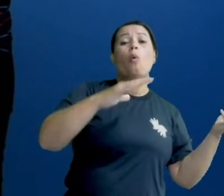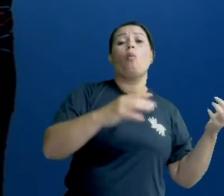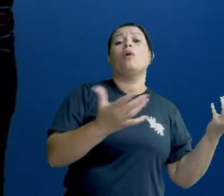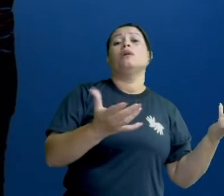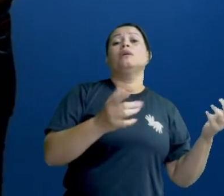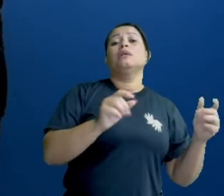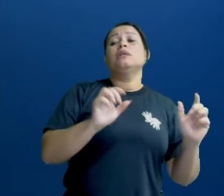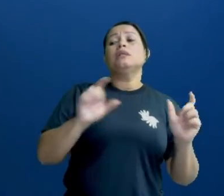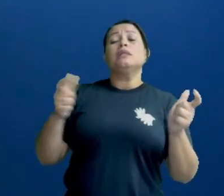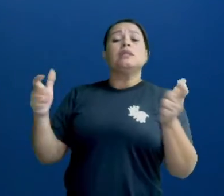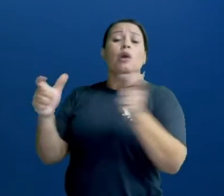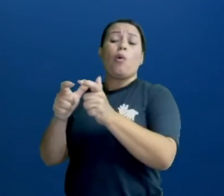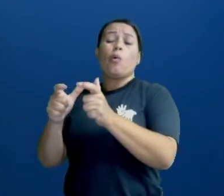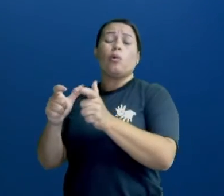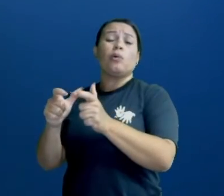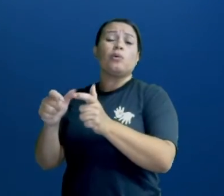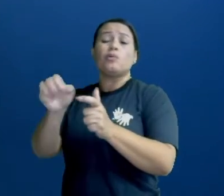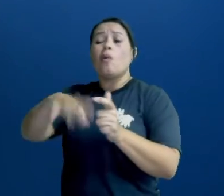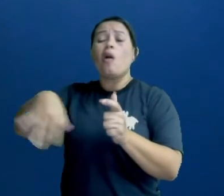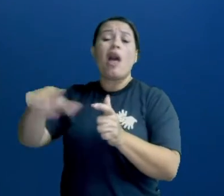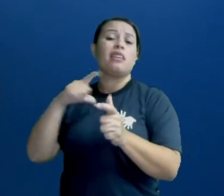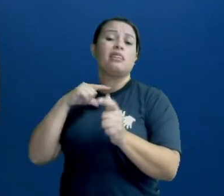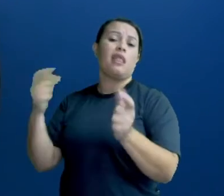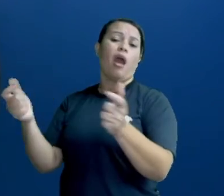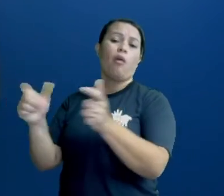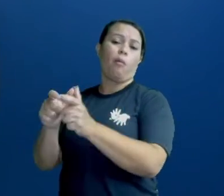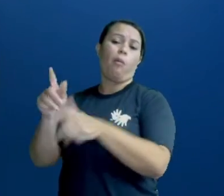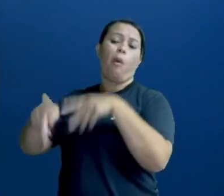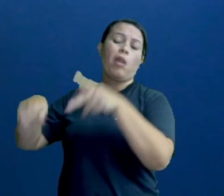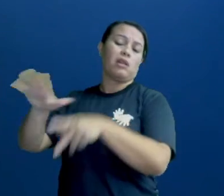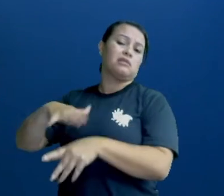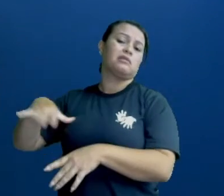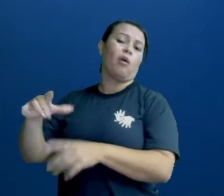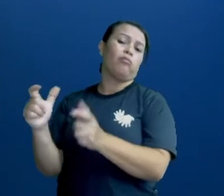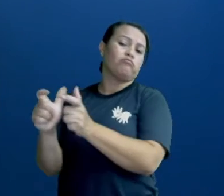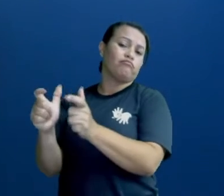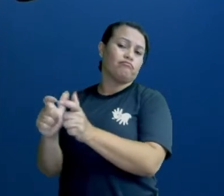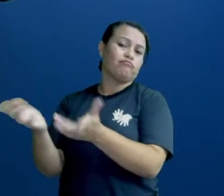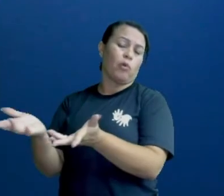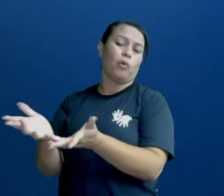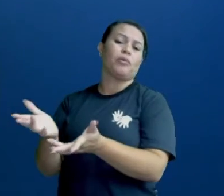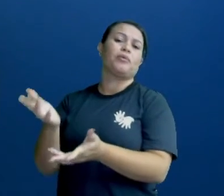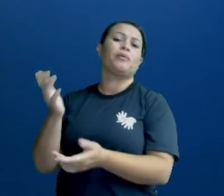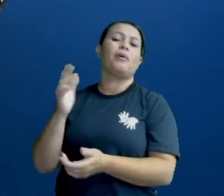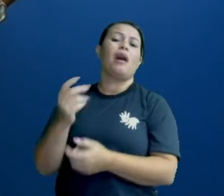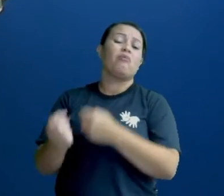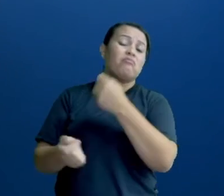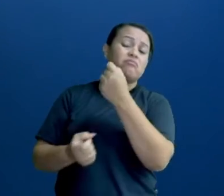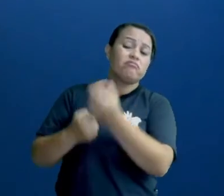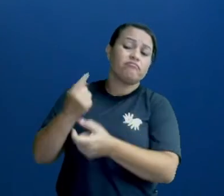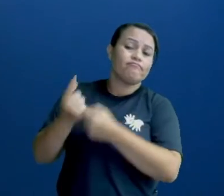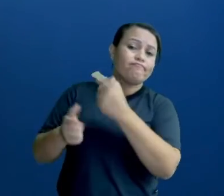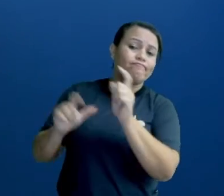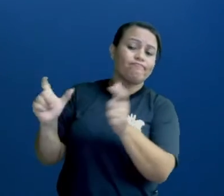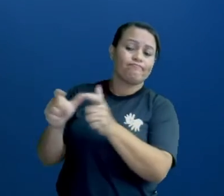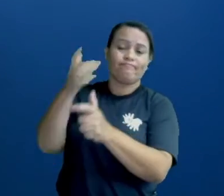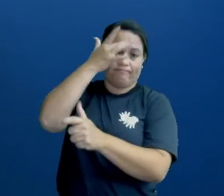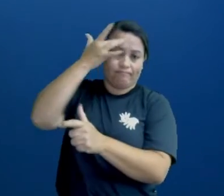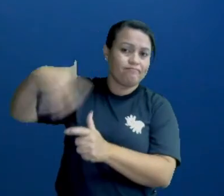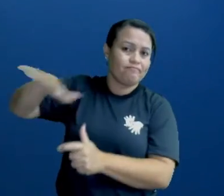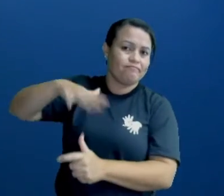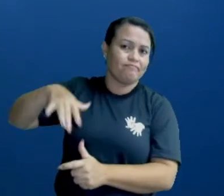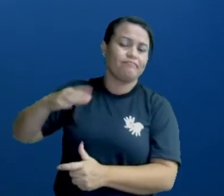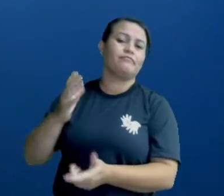grande concentração de pessoas, existem áreas que têm uma população, né, praticamente ali muito rarefeita, ou seja, uma pequena